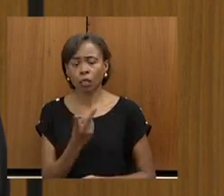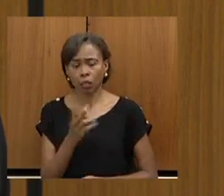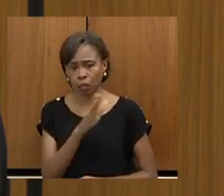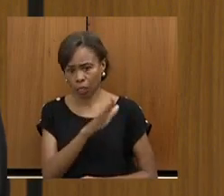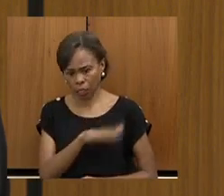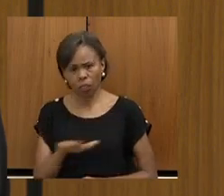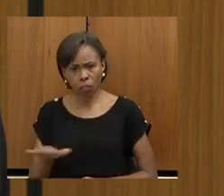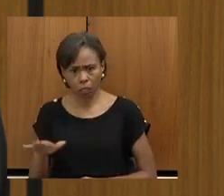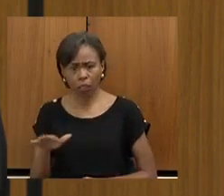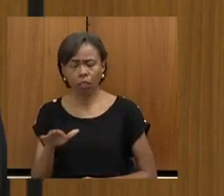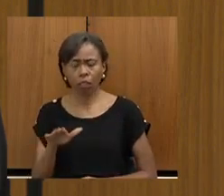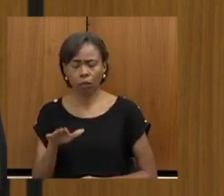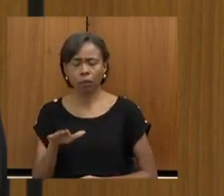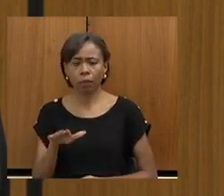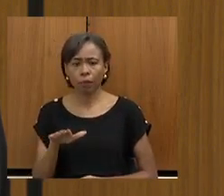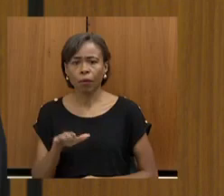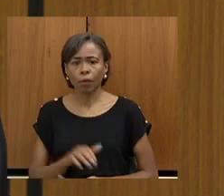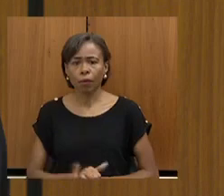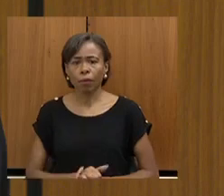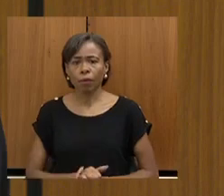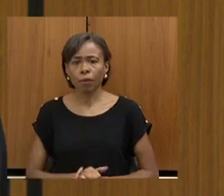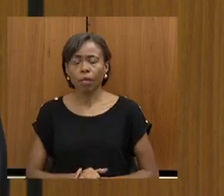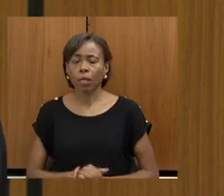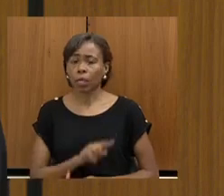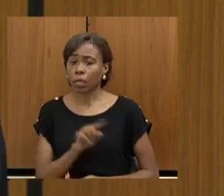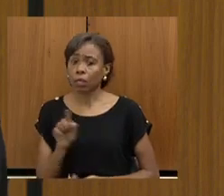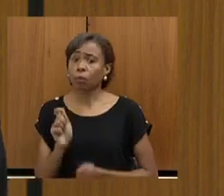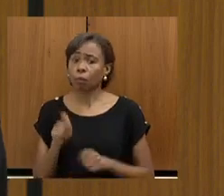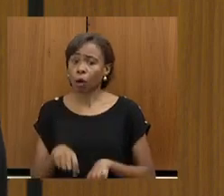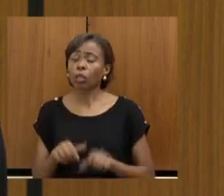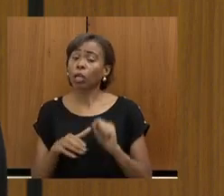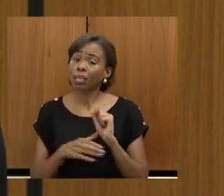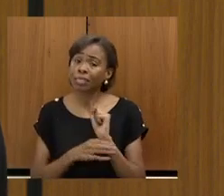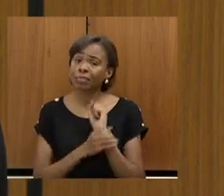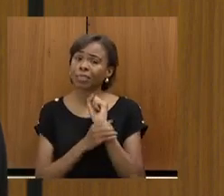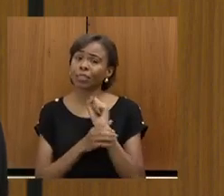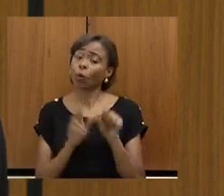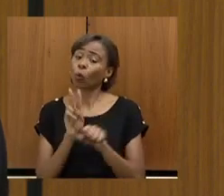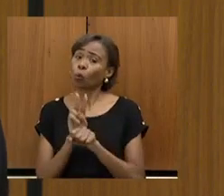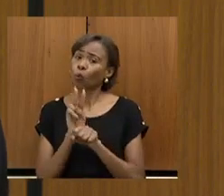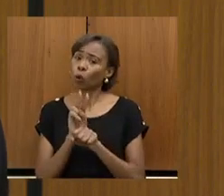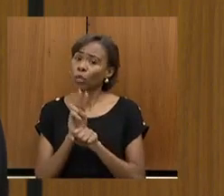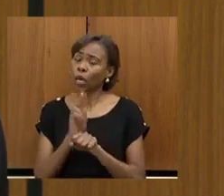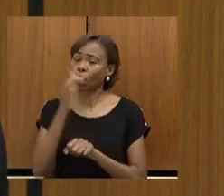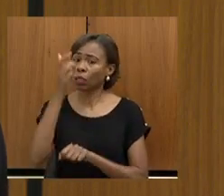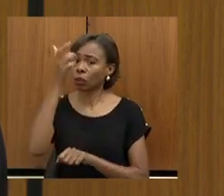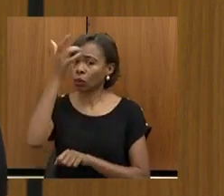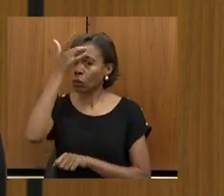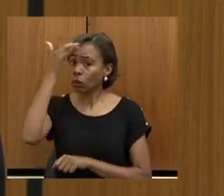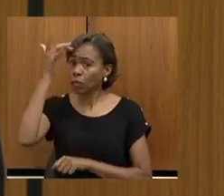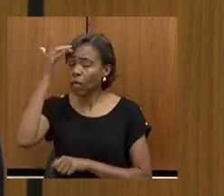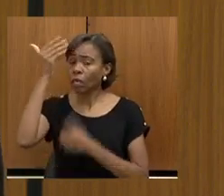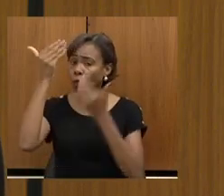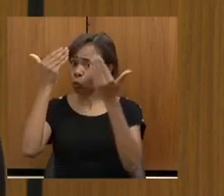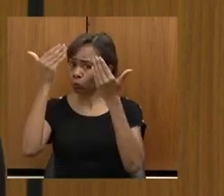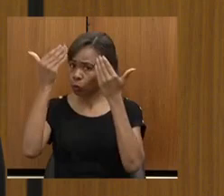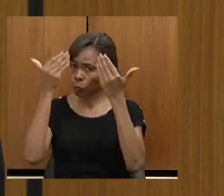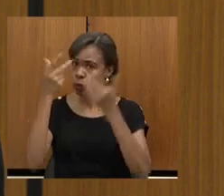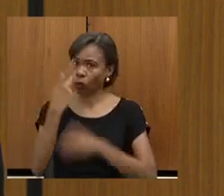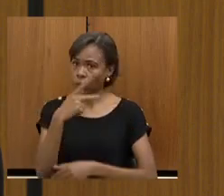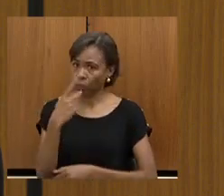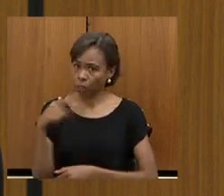para que elas possam ter preservado o psíquico delas, a parte psicológica,